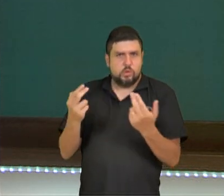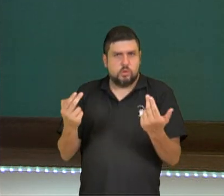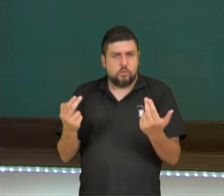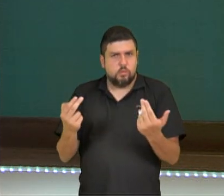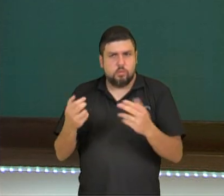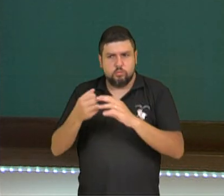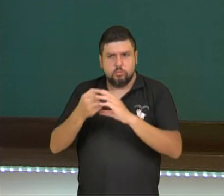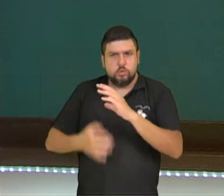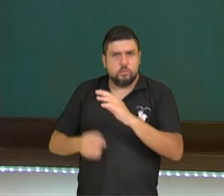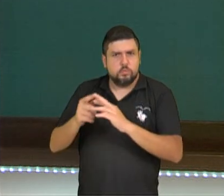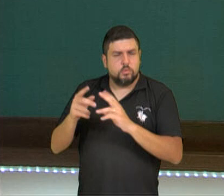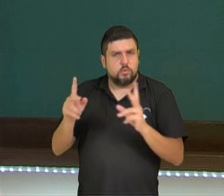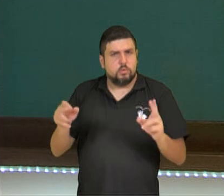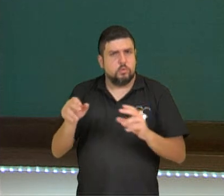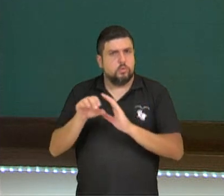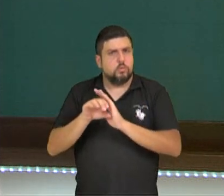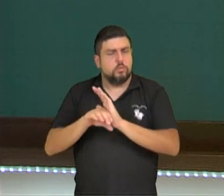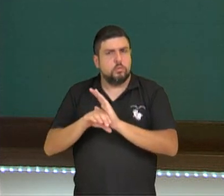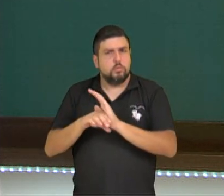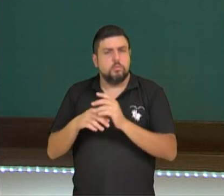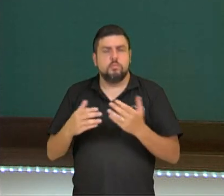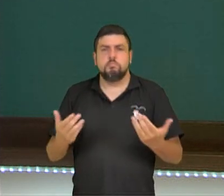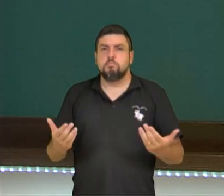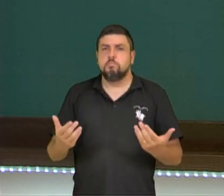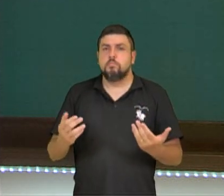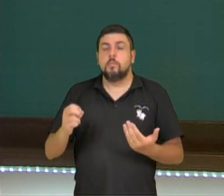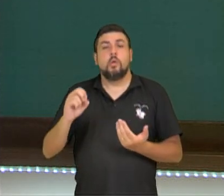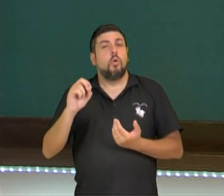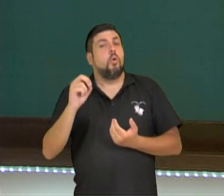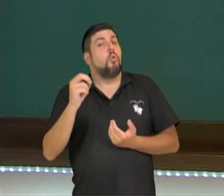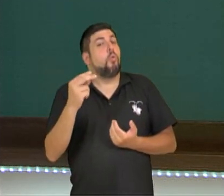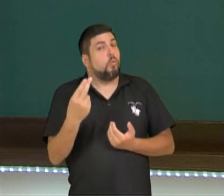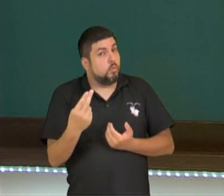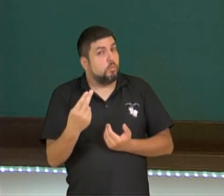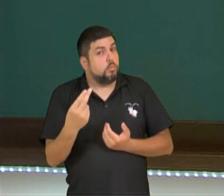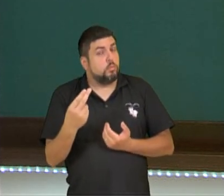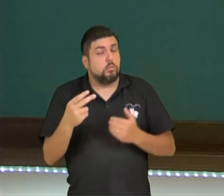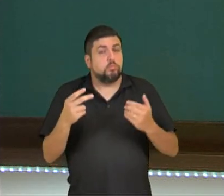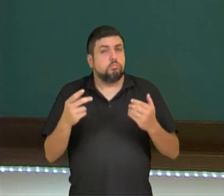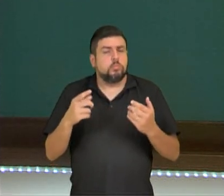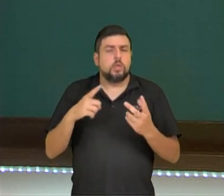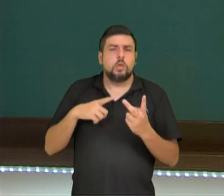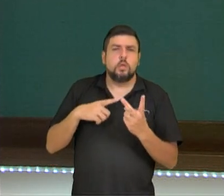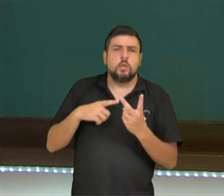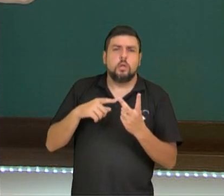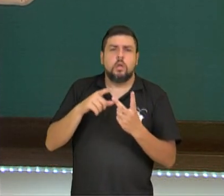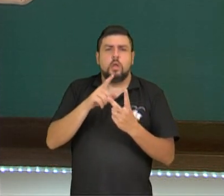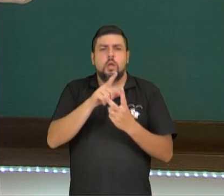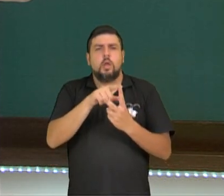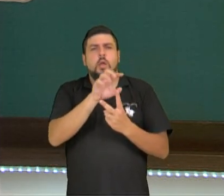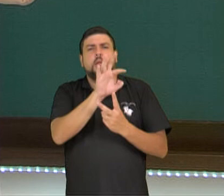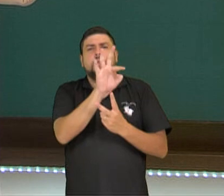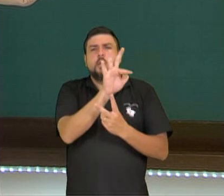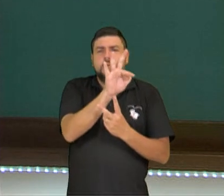mesmo conceito? Ou há alguma diferença entre tempo e